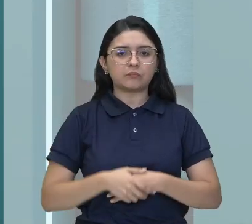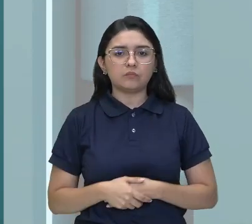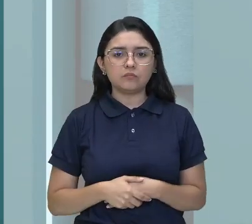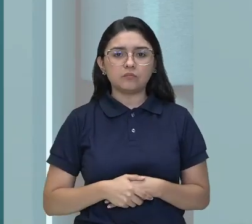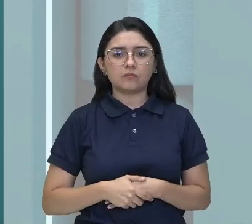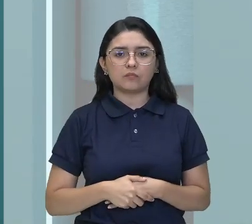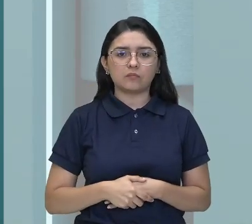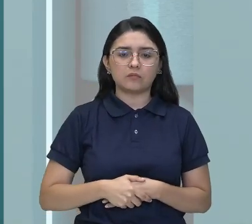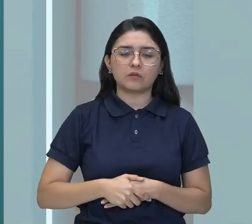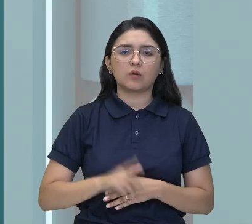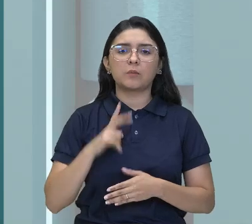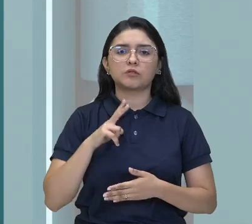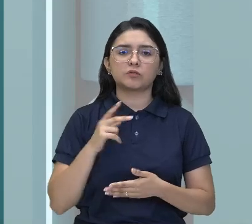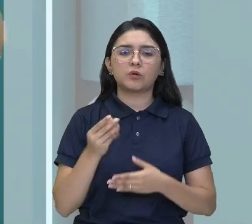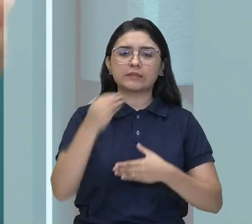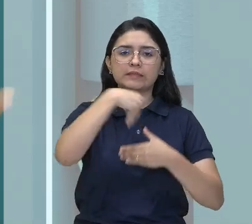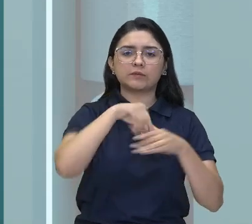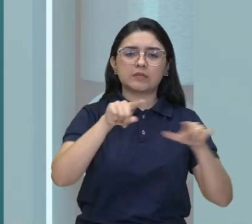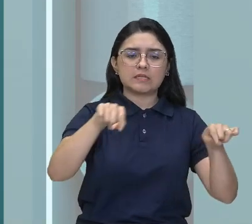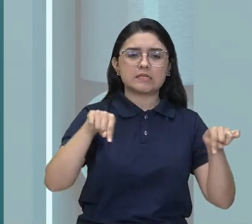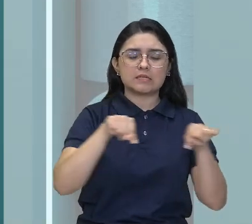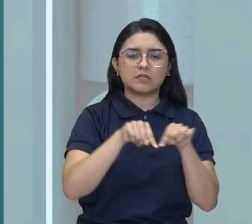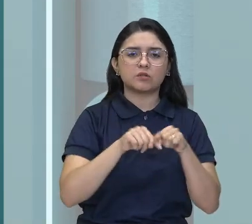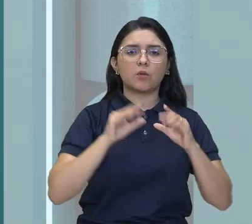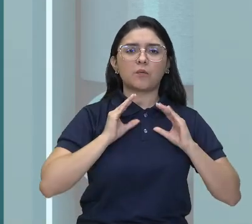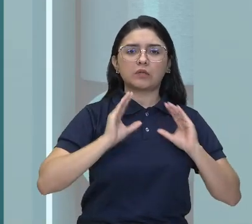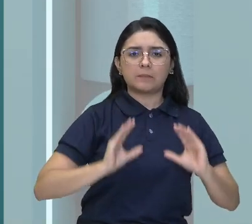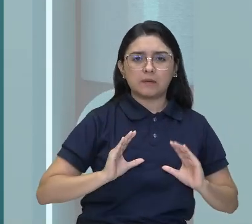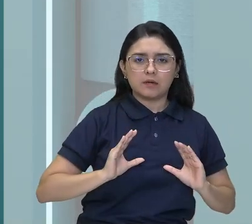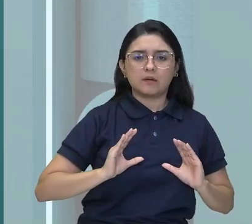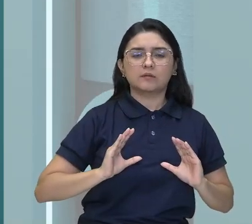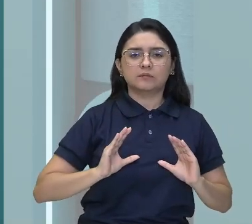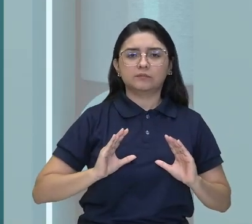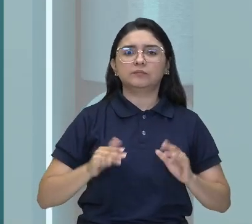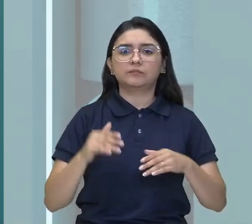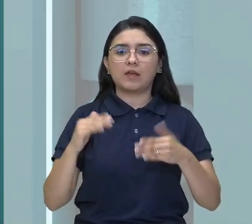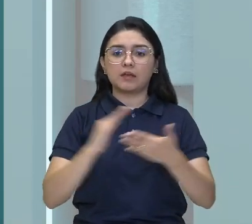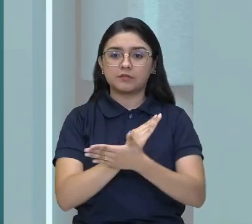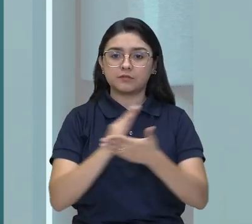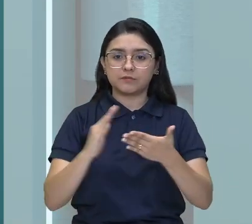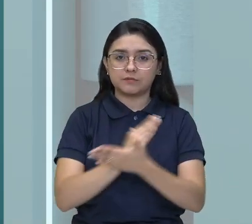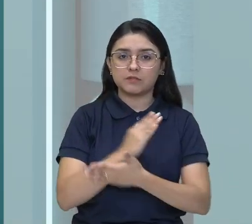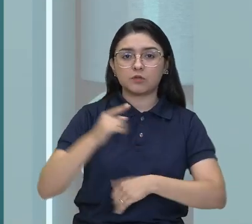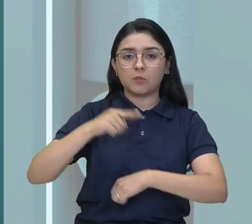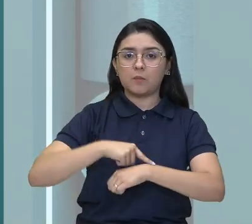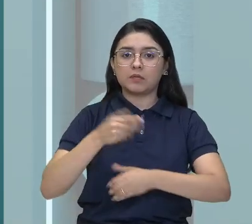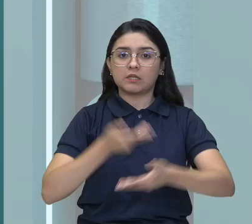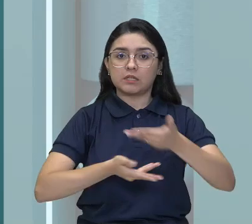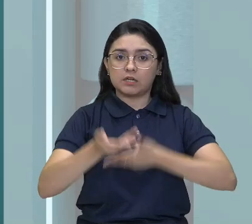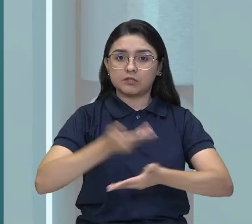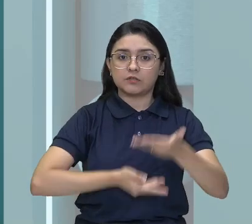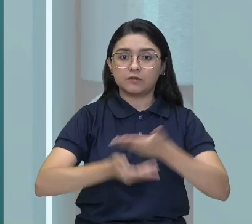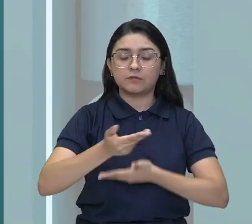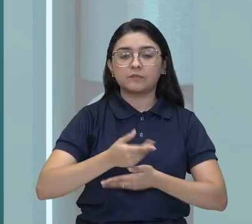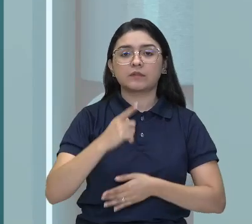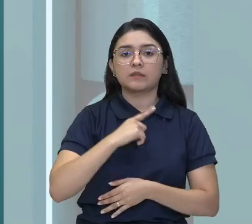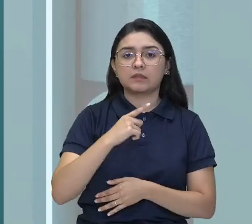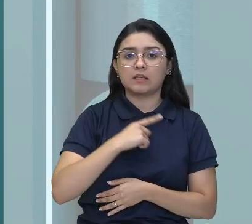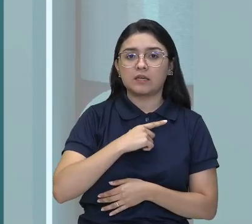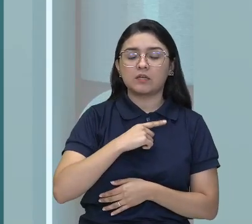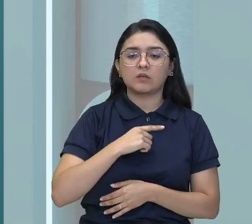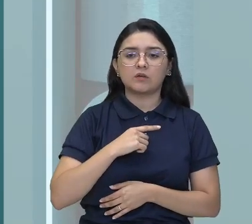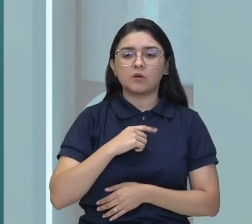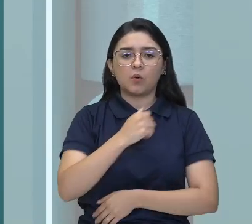Como eu estou na sala de aula, como eu me comporto na sala de aula. Às vezes, na hora da interatividade, vem um aluno,